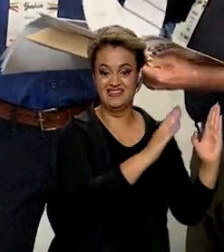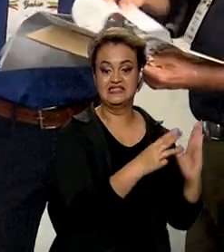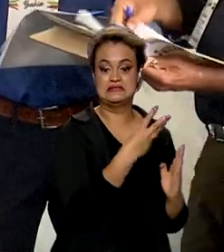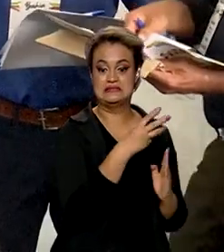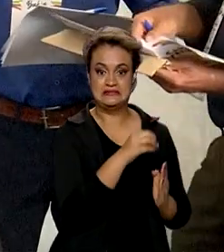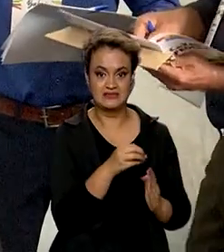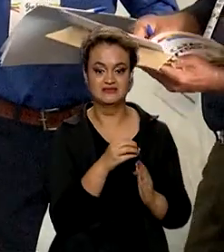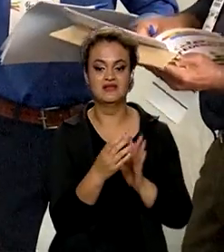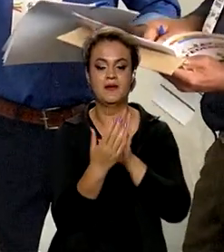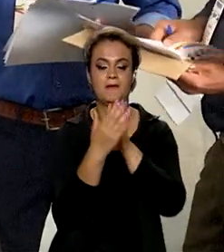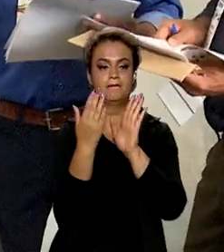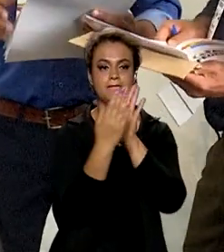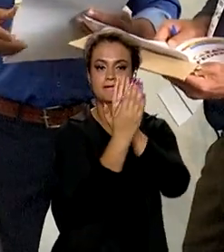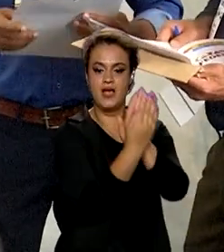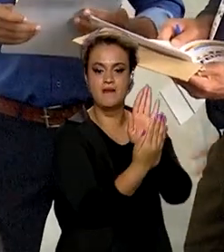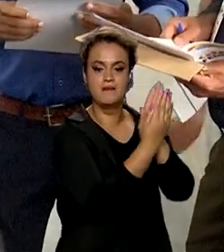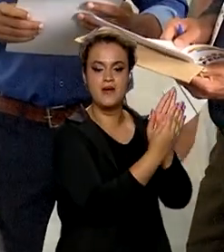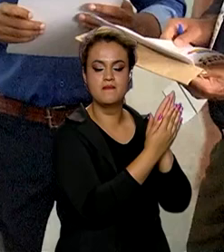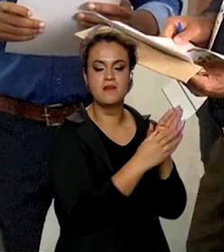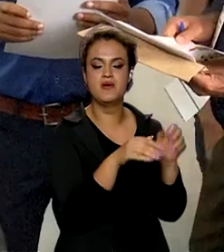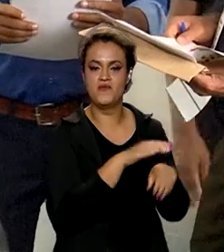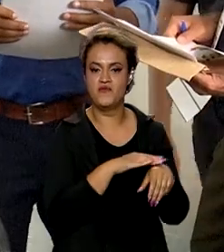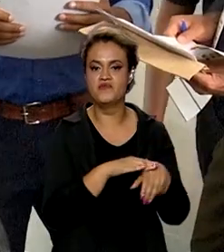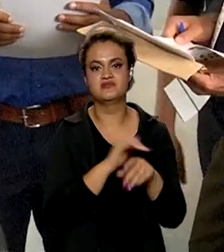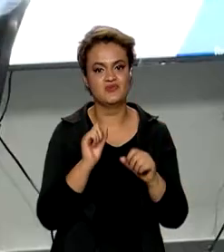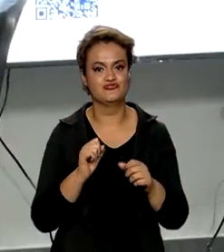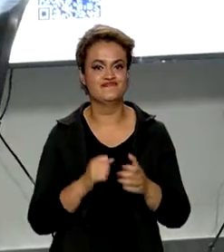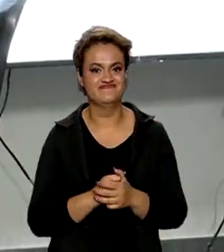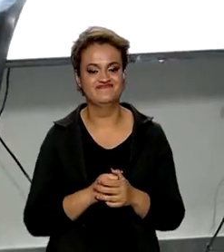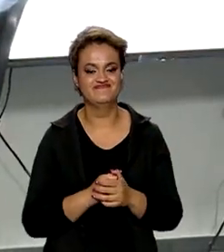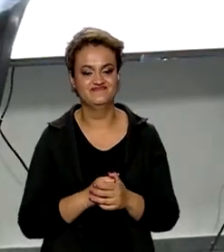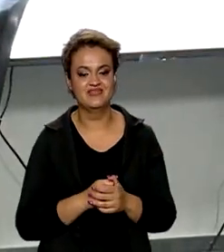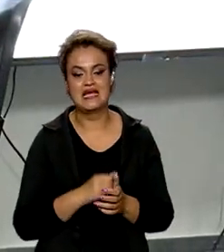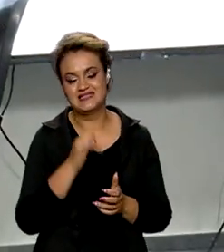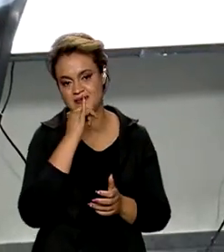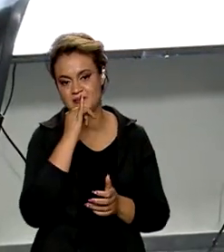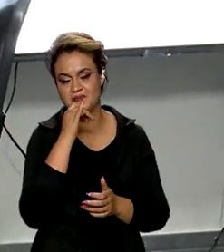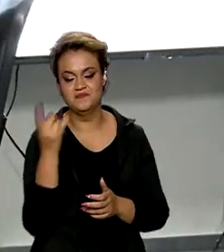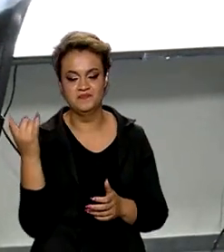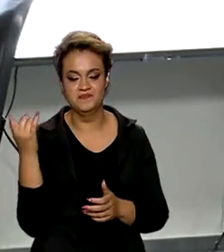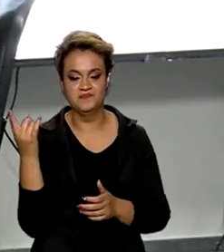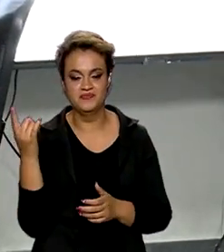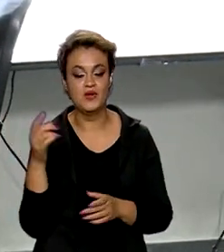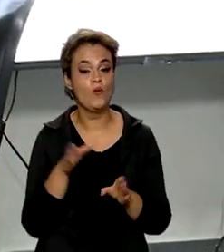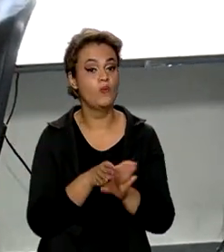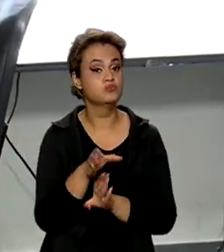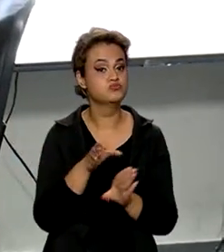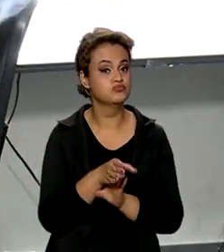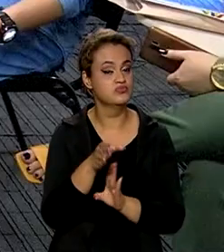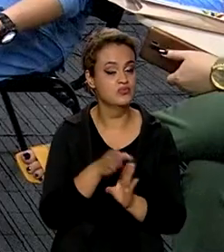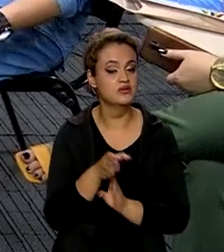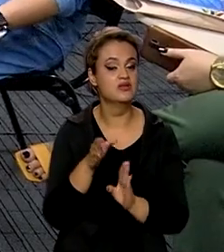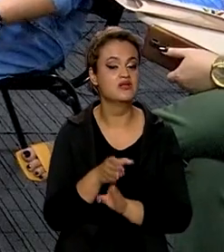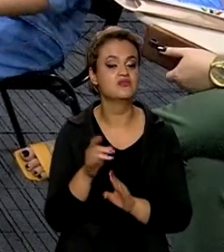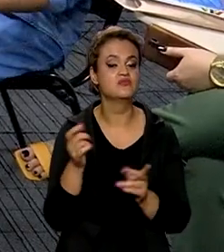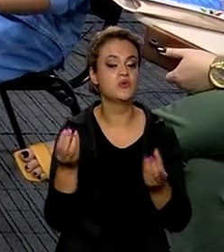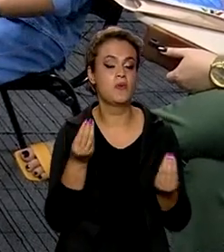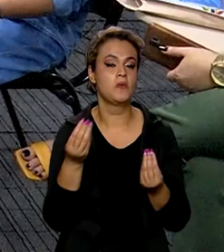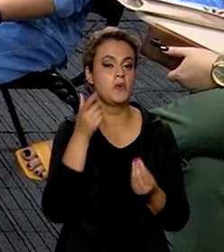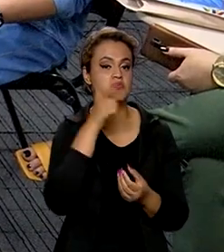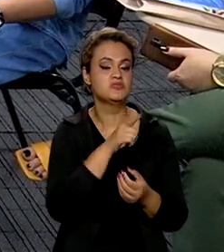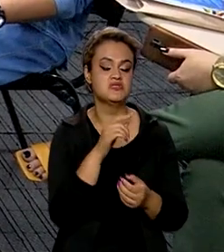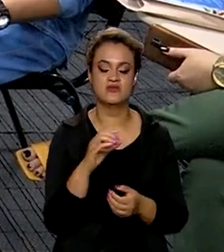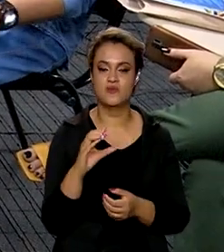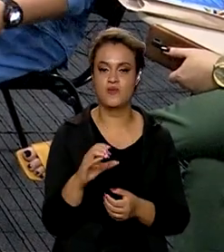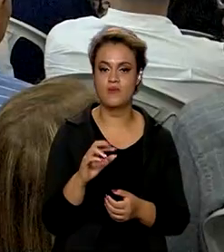serviços públicos oferecidos pelas secretarias do Estado. Entre eles, uma consultoria sobre como acessar o Crede